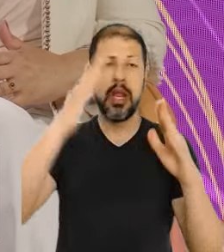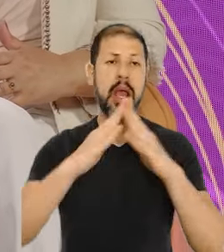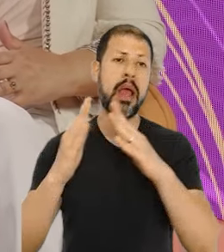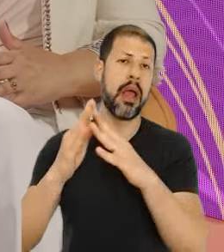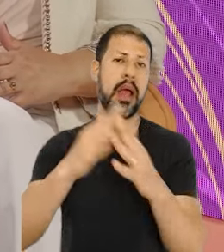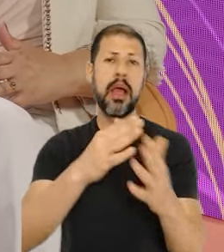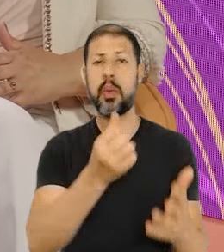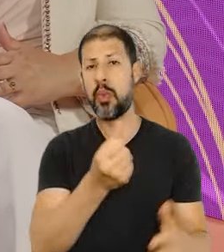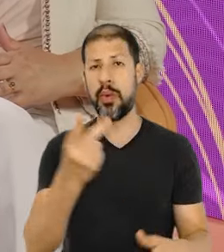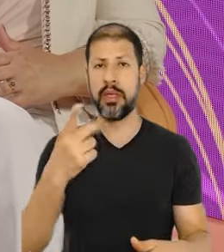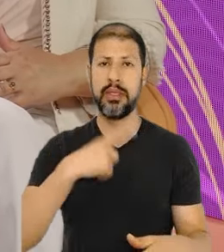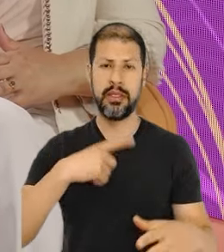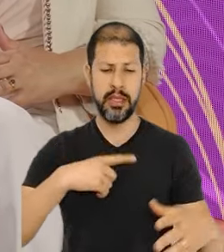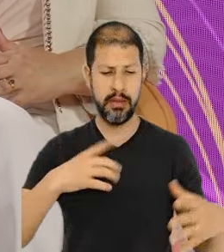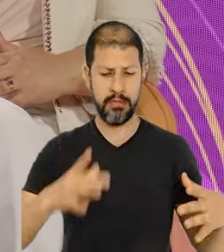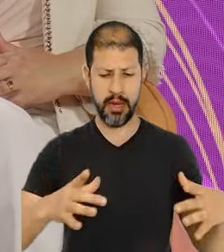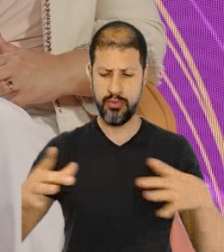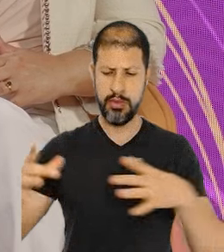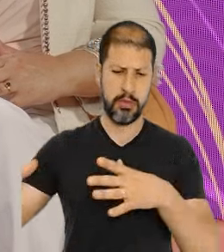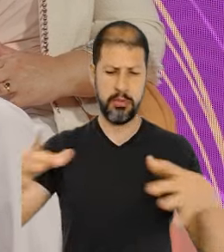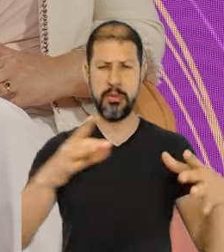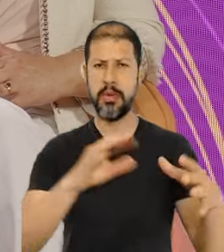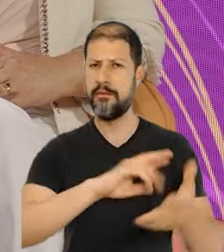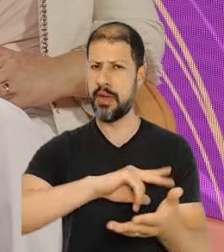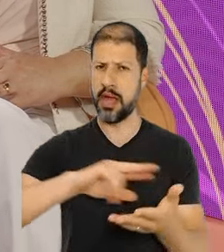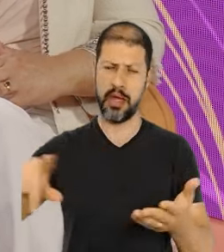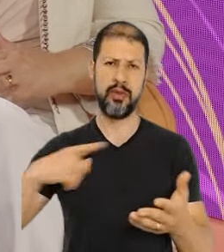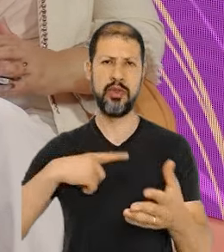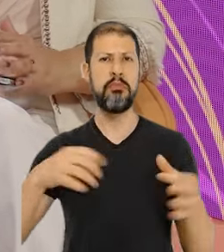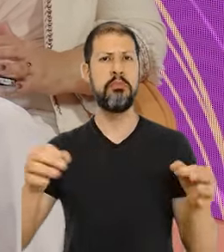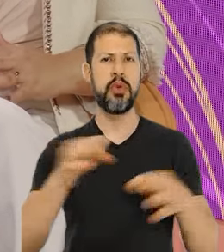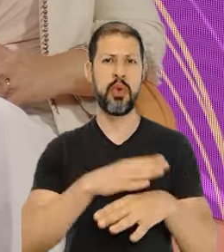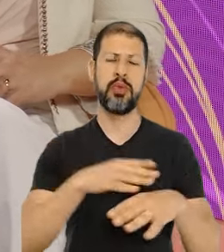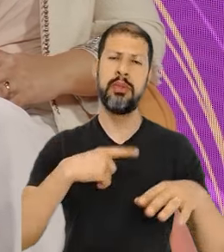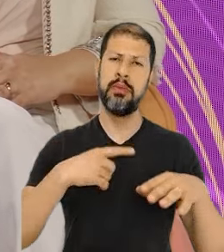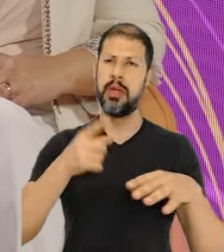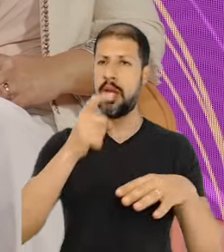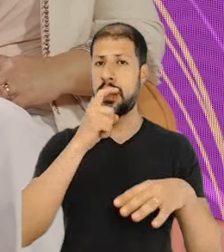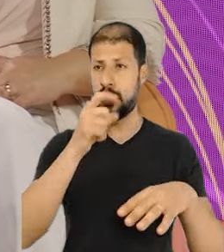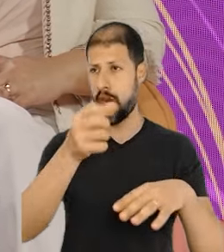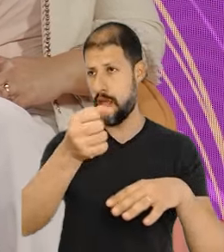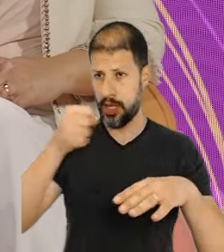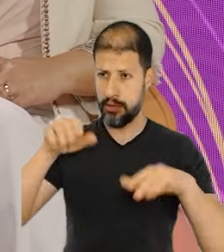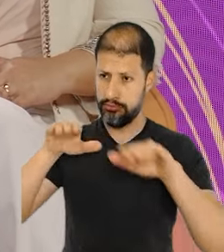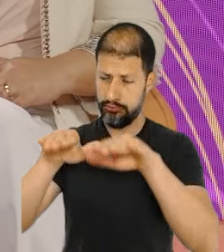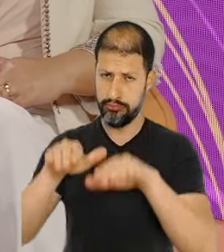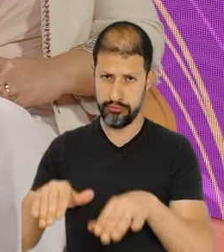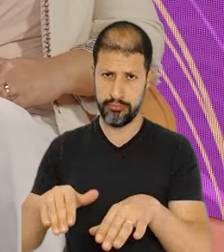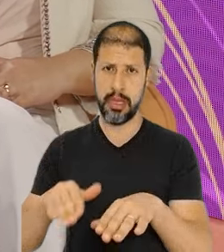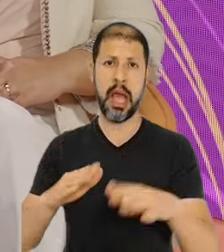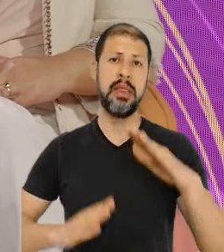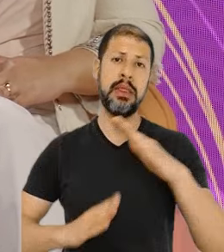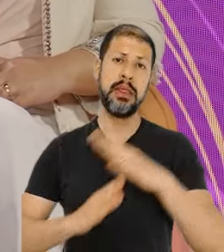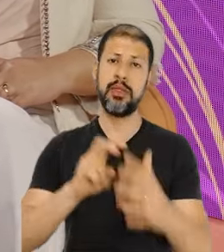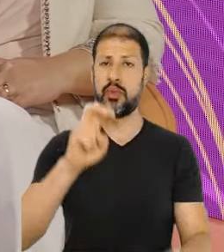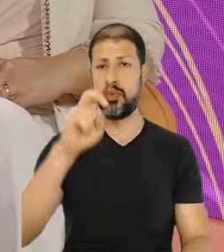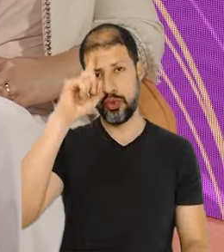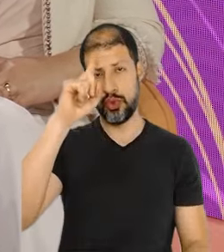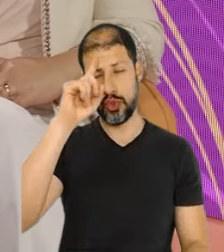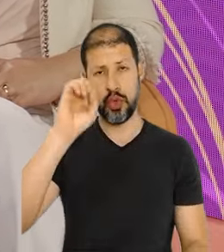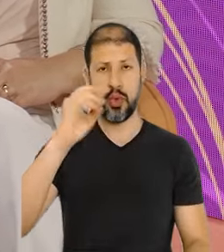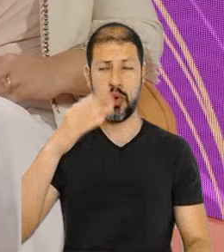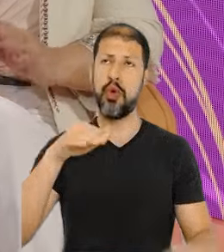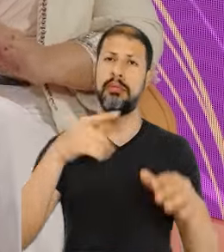pratos deixo pronto para a ou na geladeira até quem for consumir em até 5co dias ou